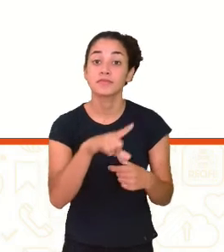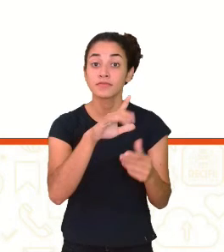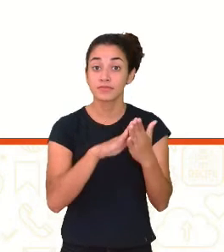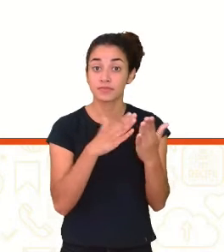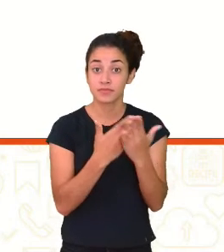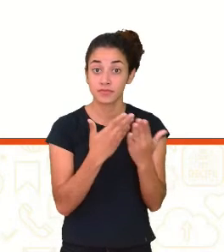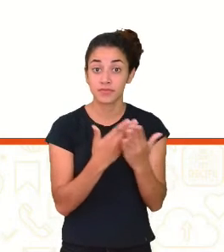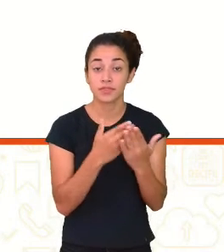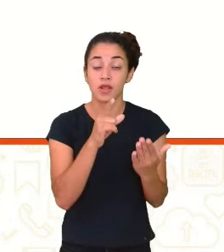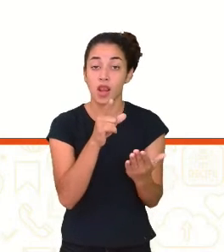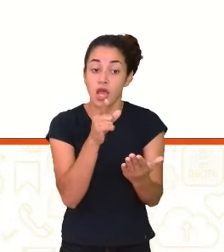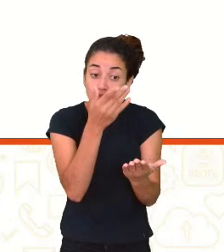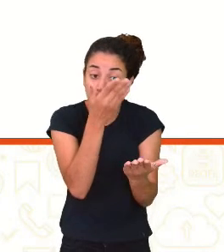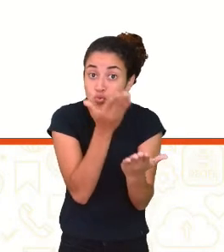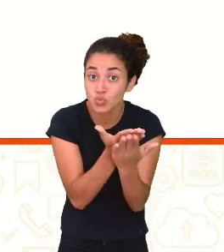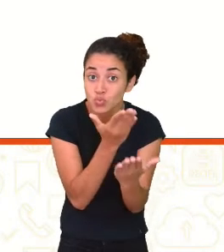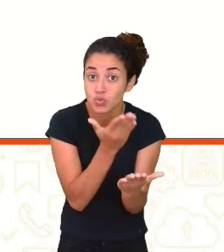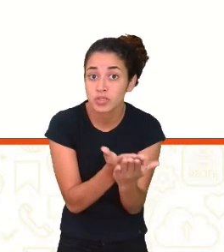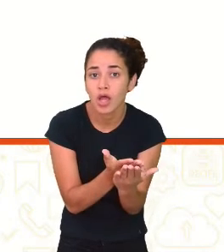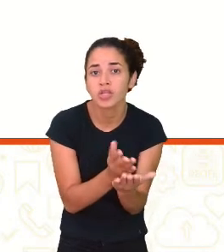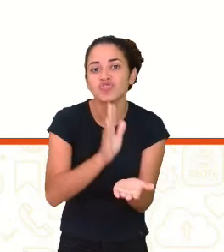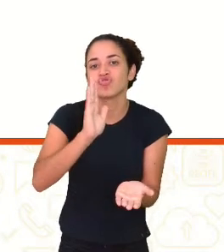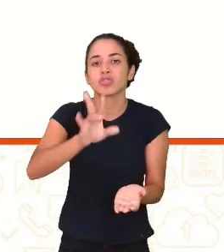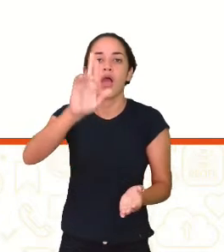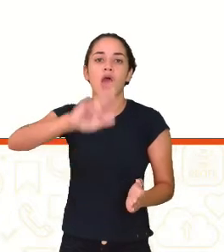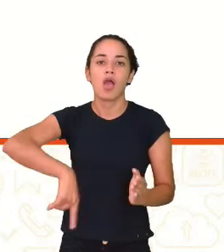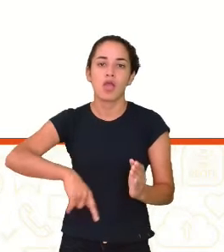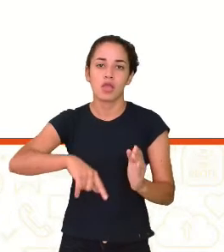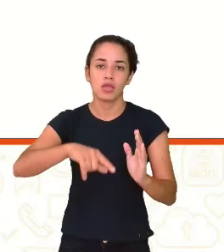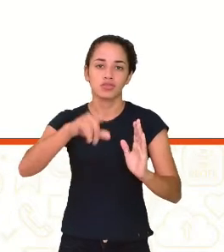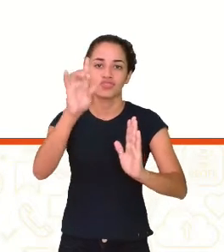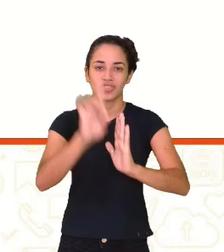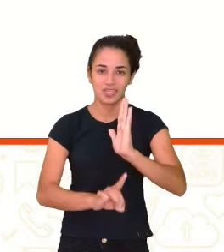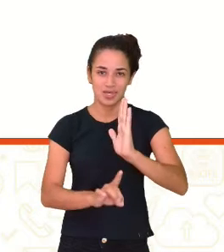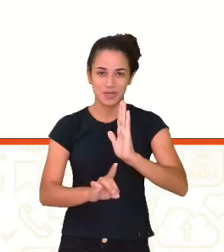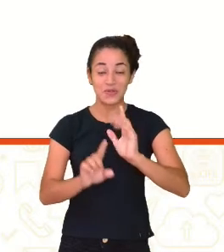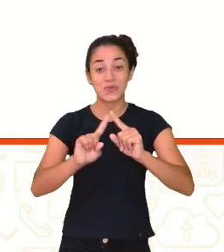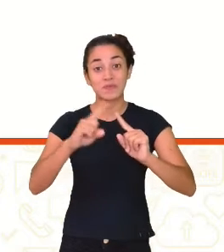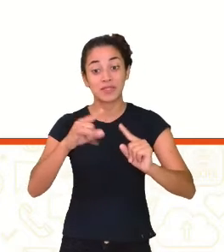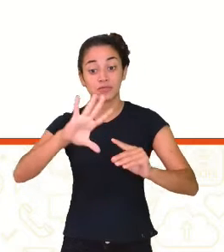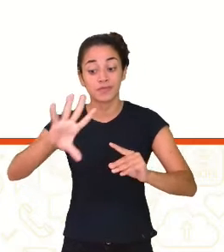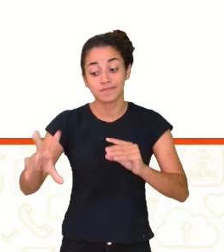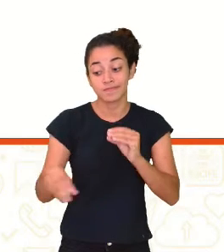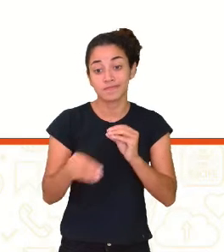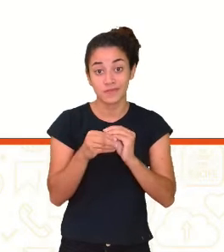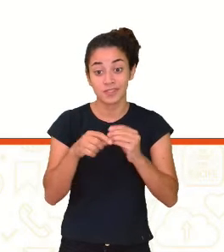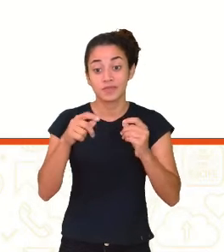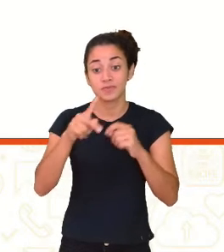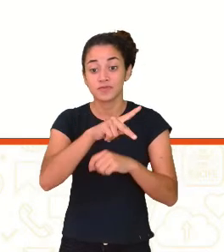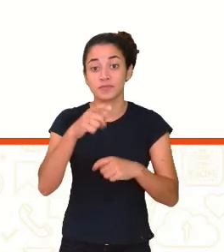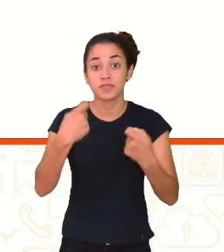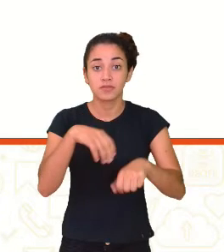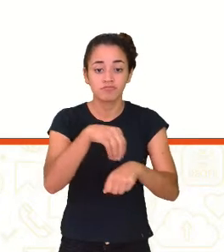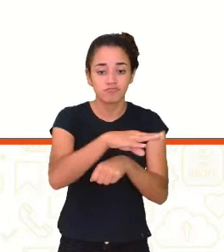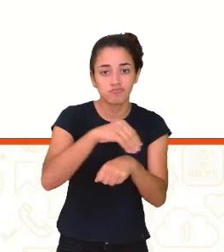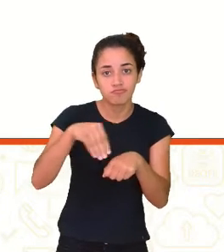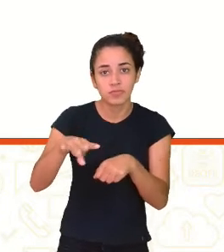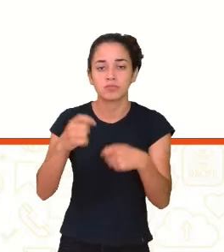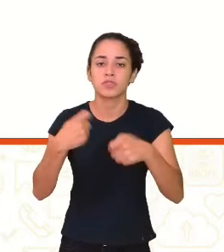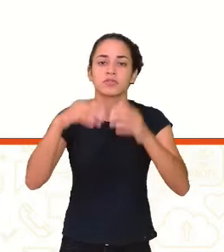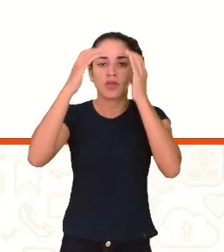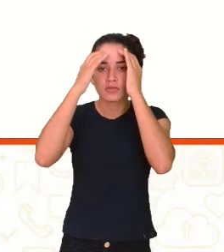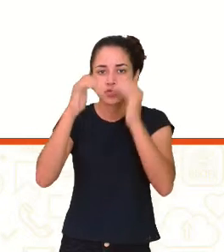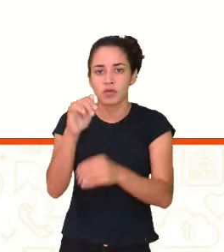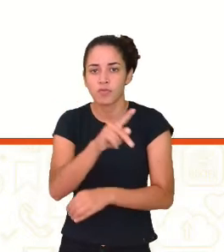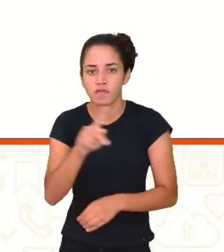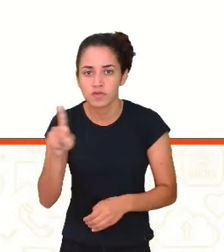escola, estudar, já é um direito, mas atrelado a isso, a professora faz a mediação que eles precisam respeitar